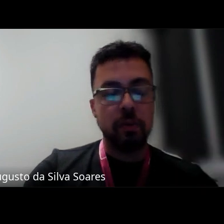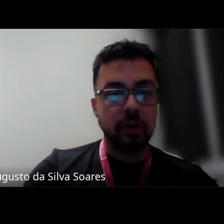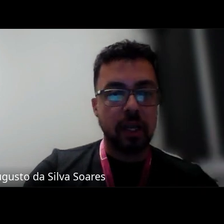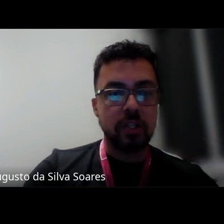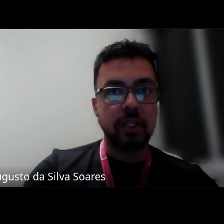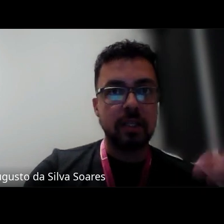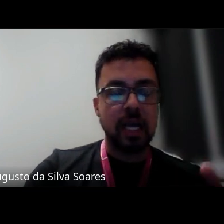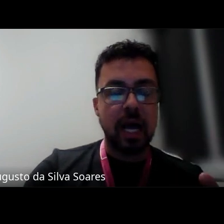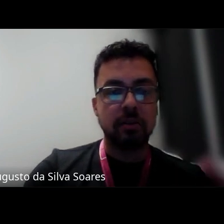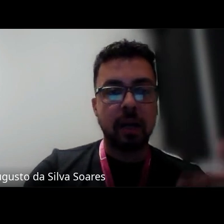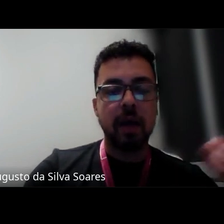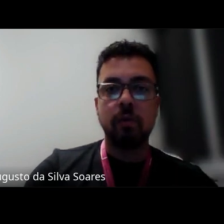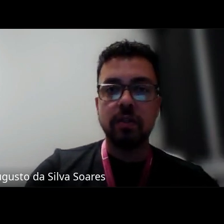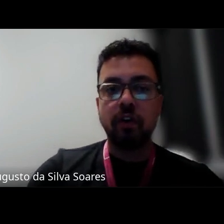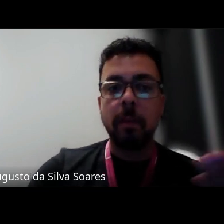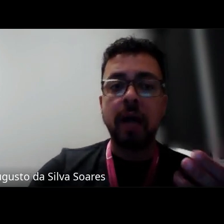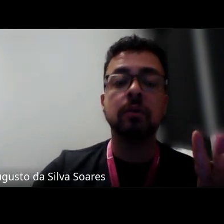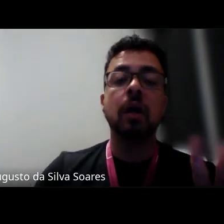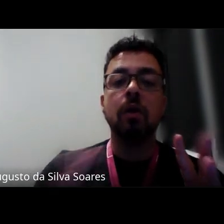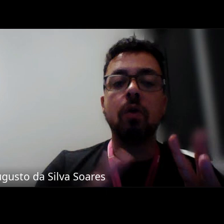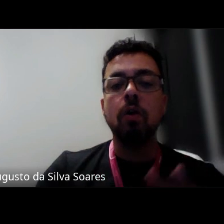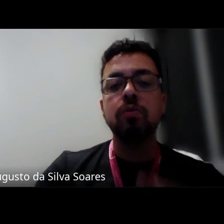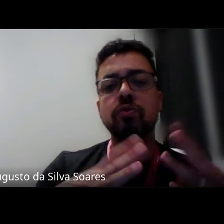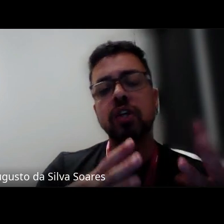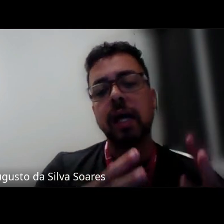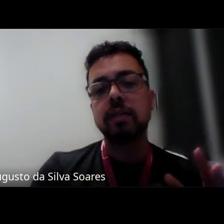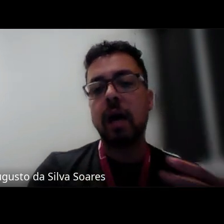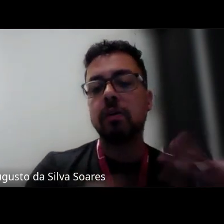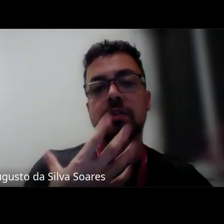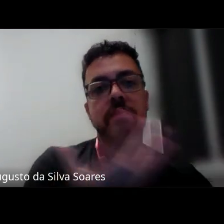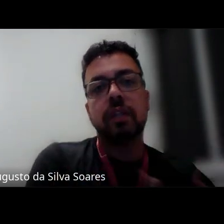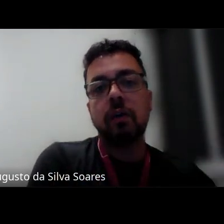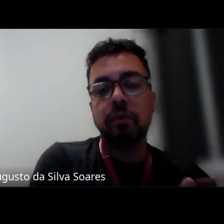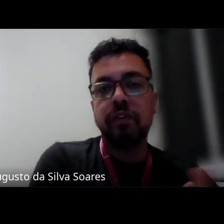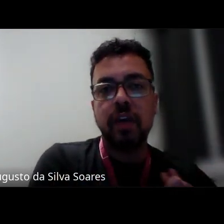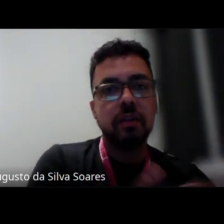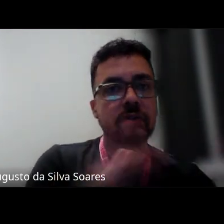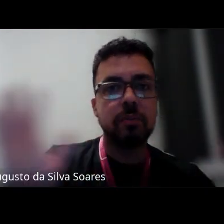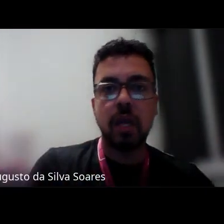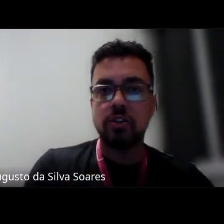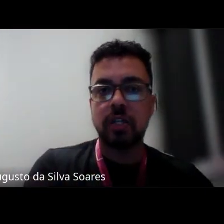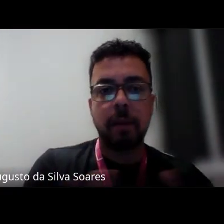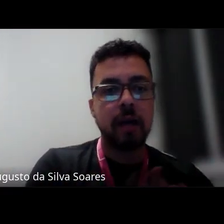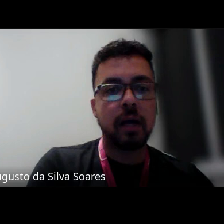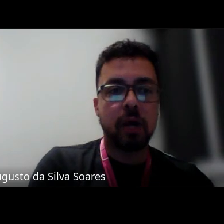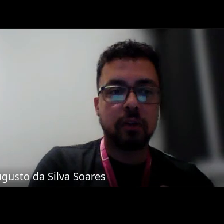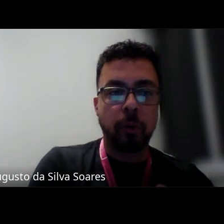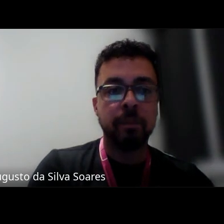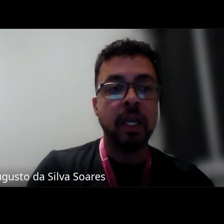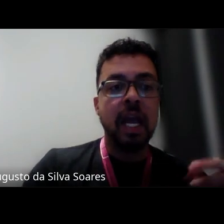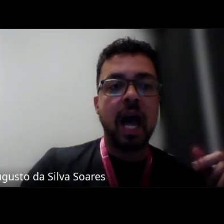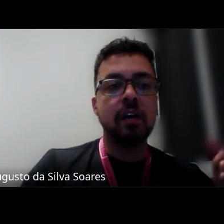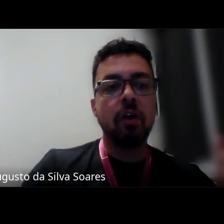situação hipotética. Nesse caso, eu trabalho com esse formato. Eu coloco um estudo de caso, que é algo que vocês vão ter como vivência nos ambientes de trabalho e